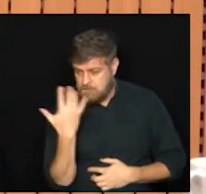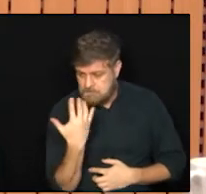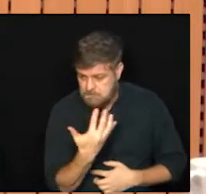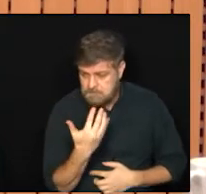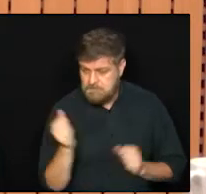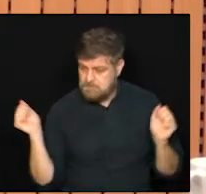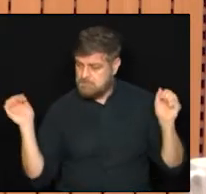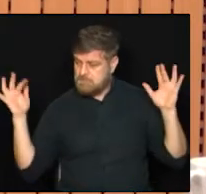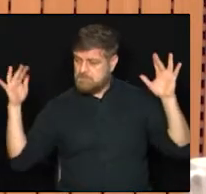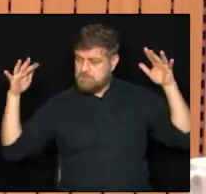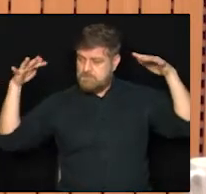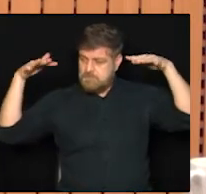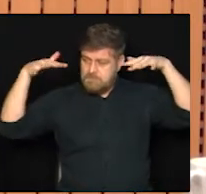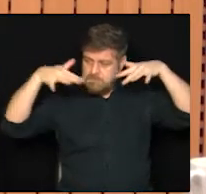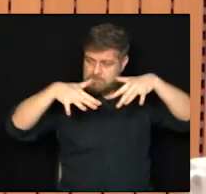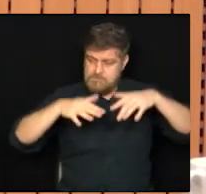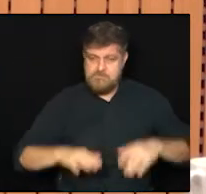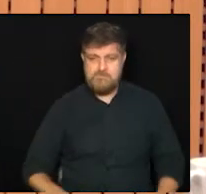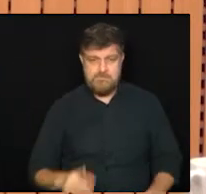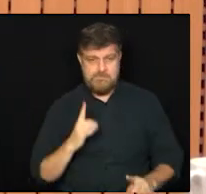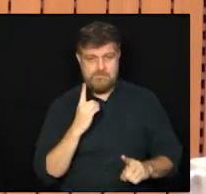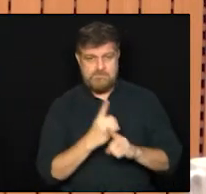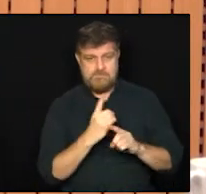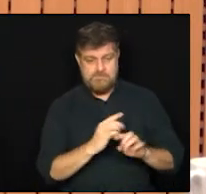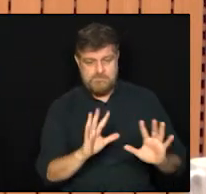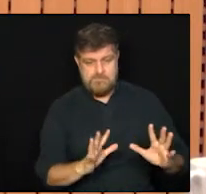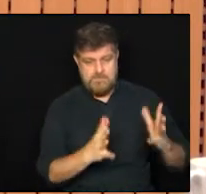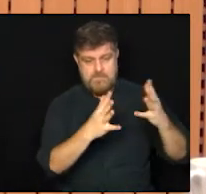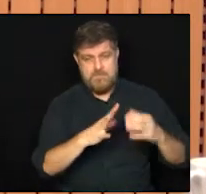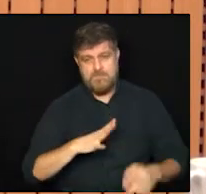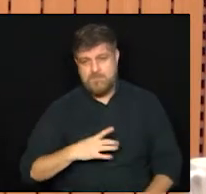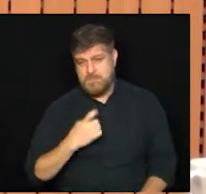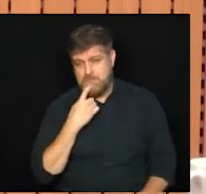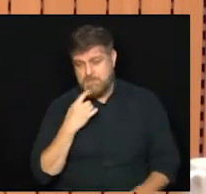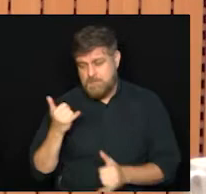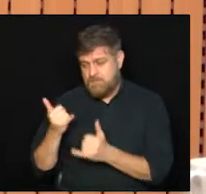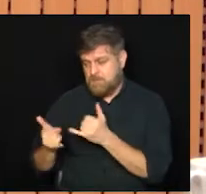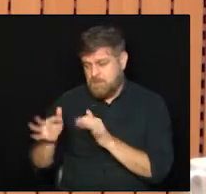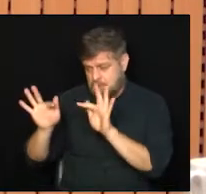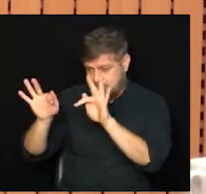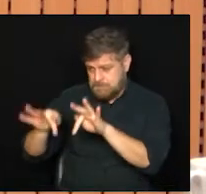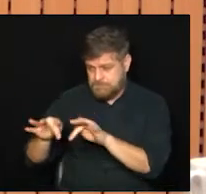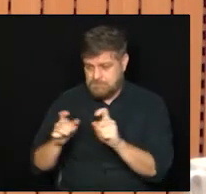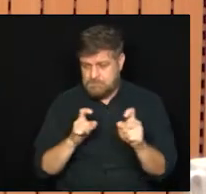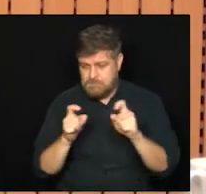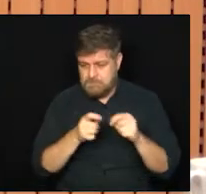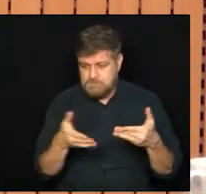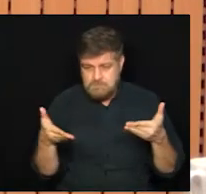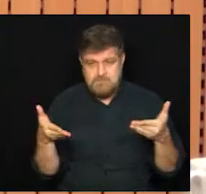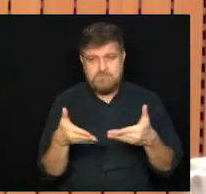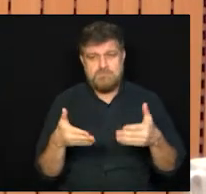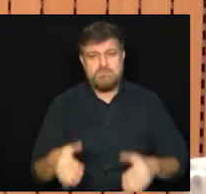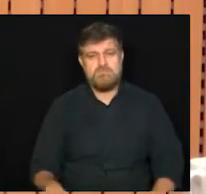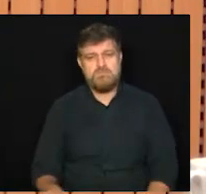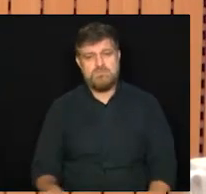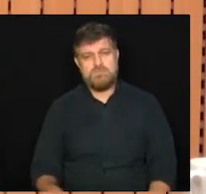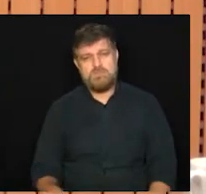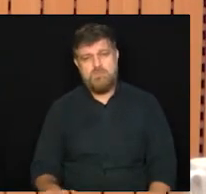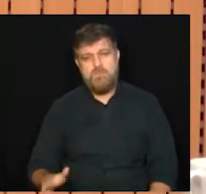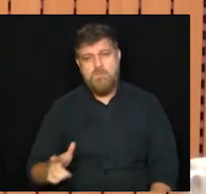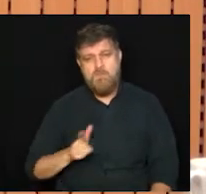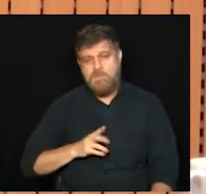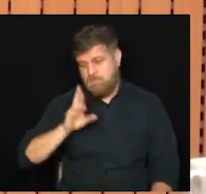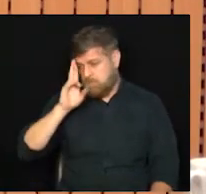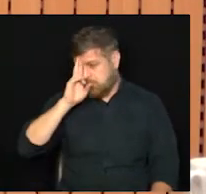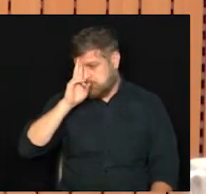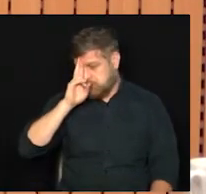eventos na nossa cidade. Gente, nós estamos chegando quase no final da nossa reunião. Temos até